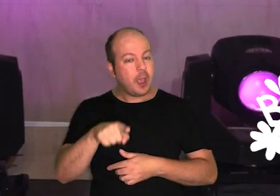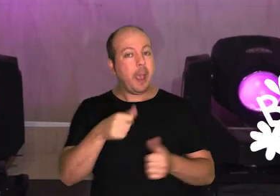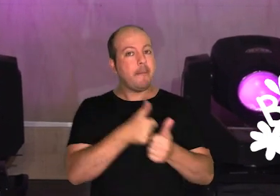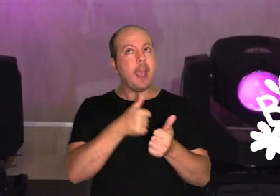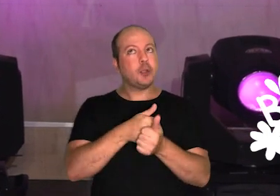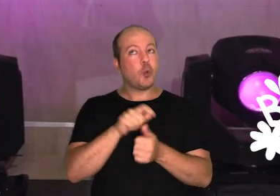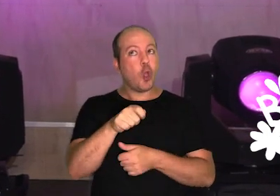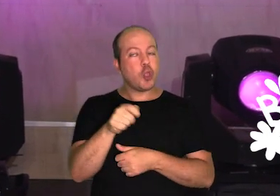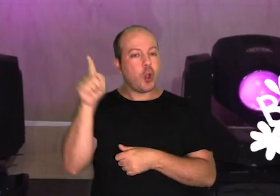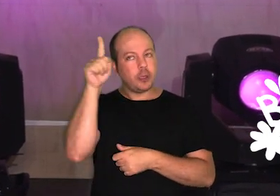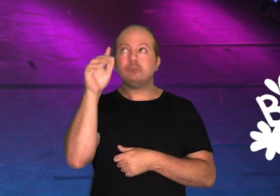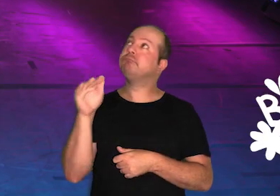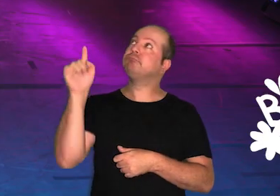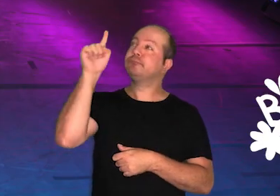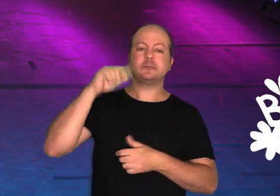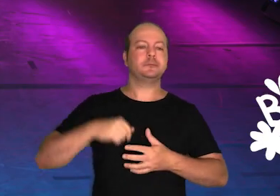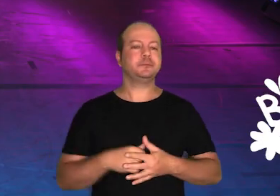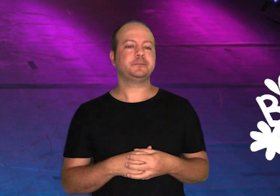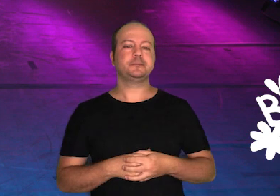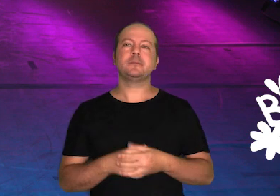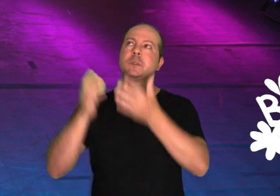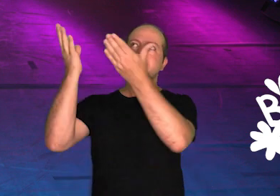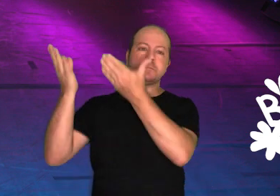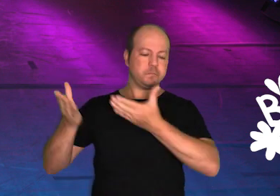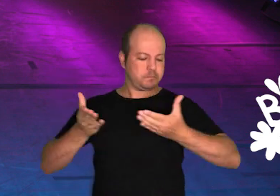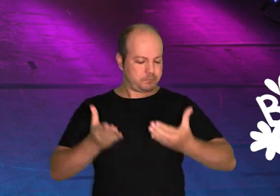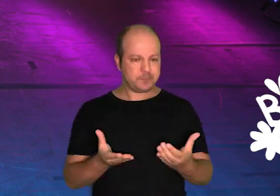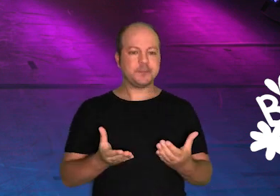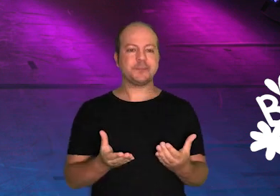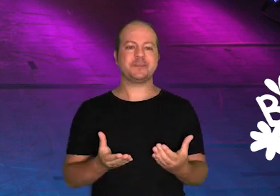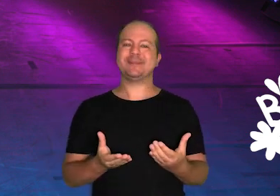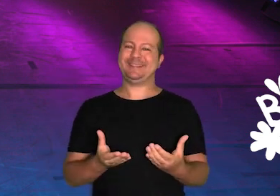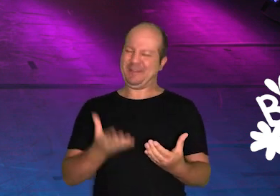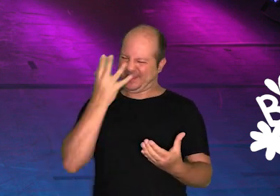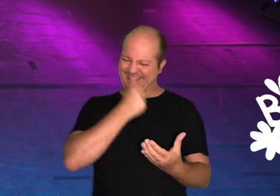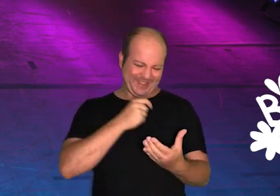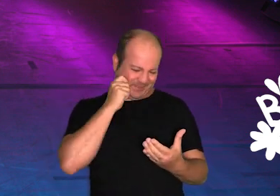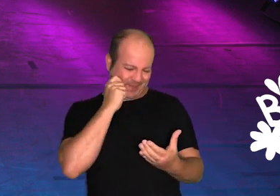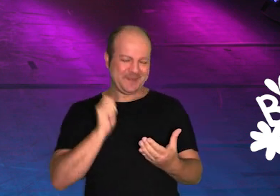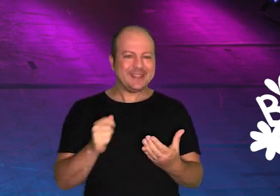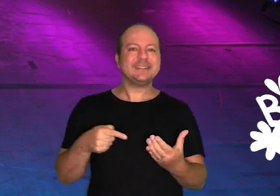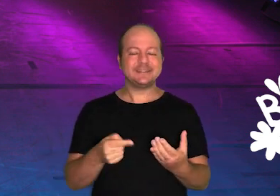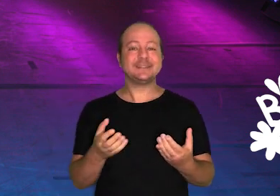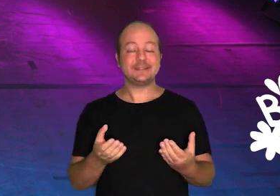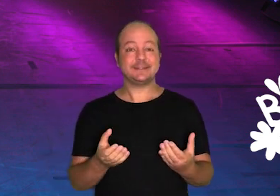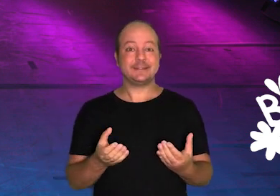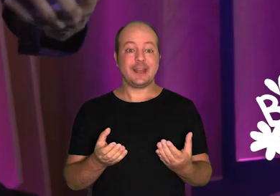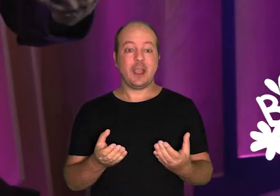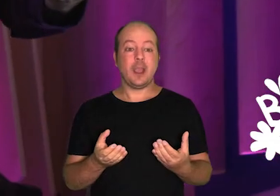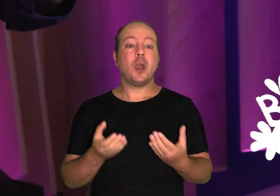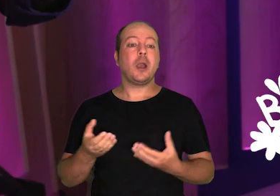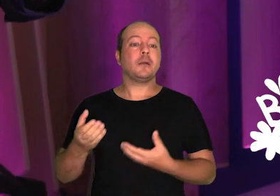controle remoto, em cima do armário, na estante. Vai. Pega o bebê. Ai, que gracinha. Isso. Muito bem.